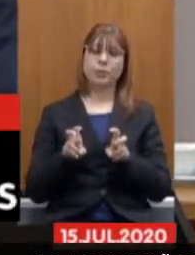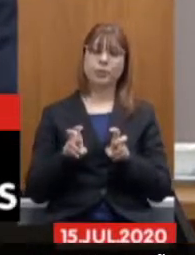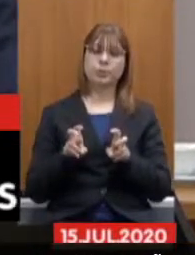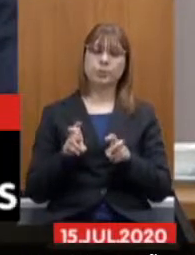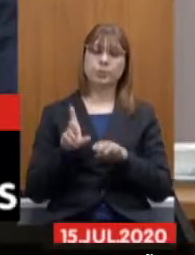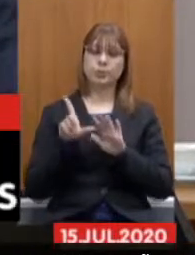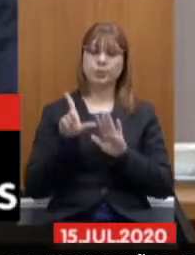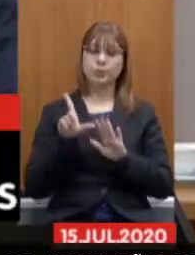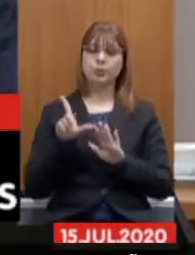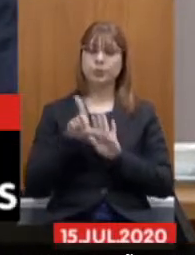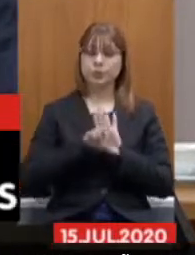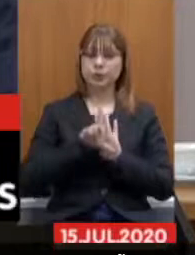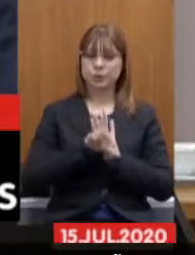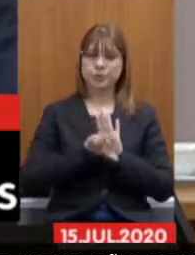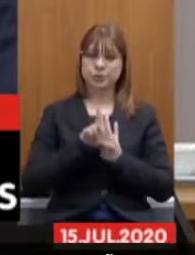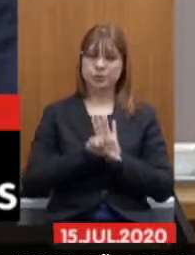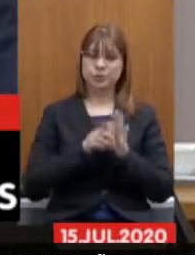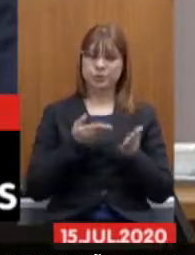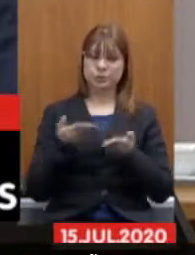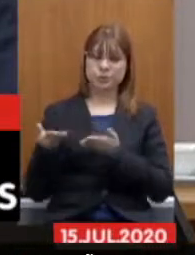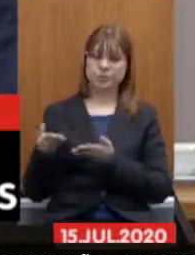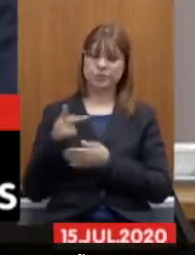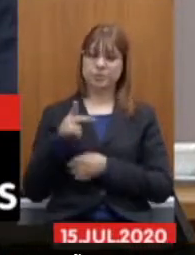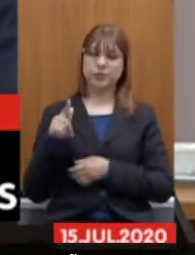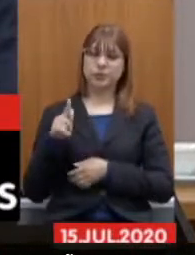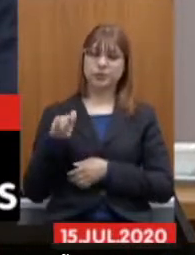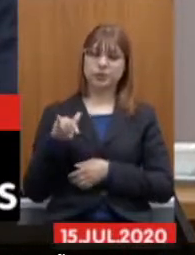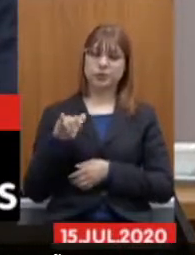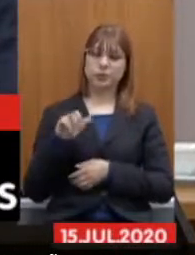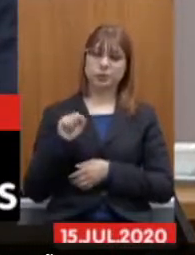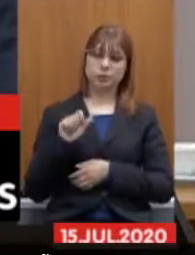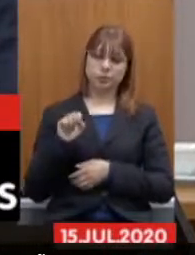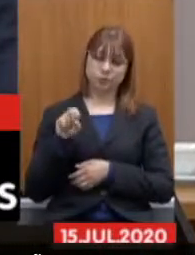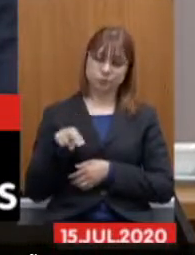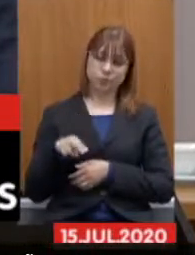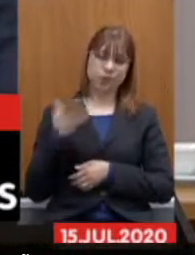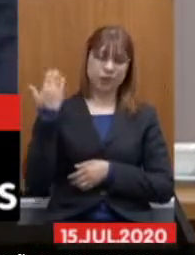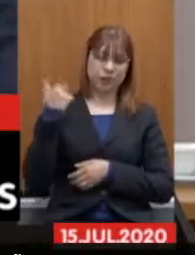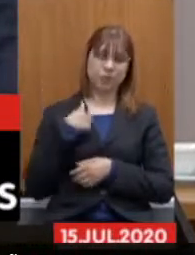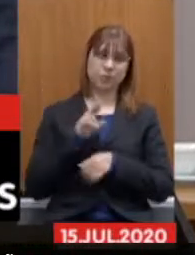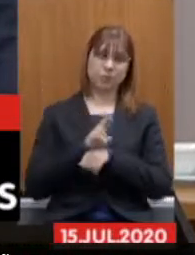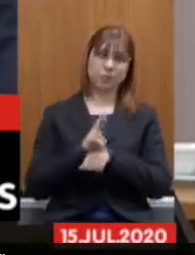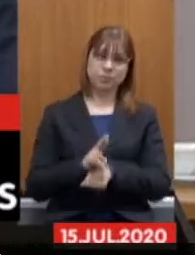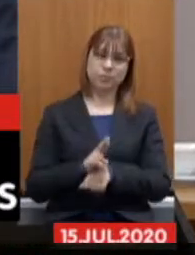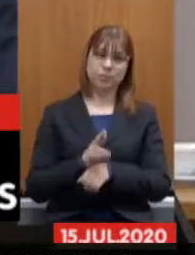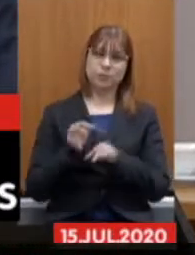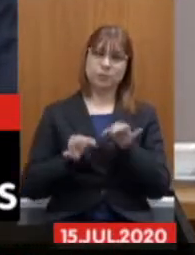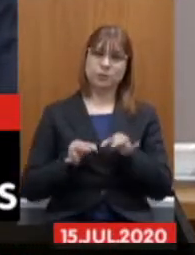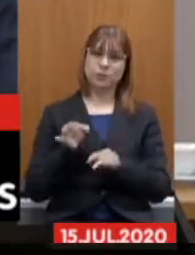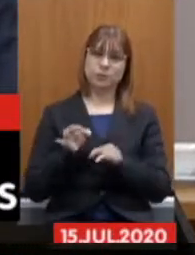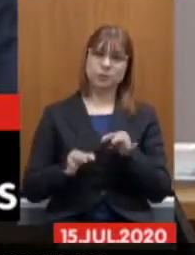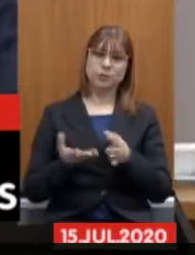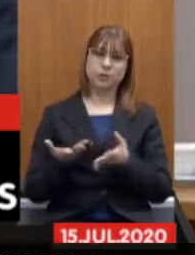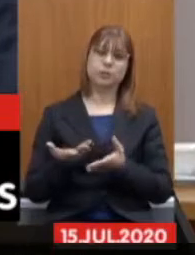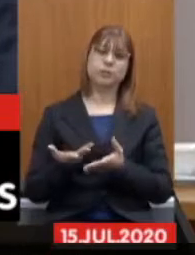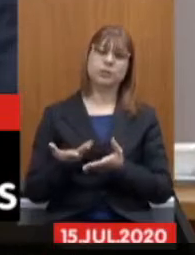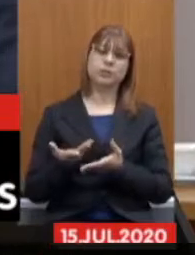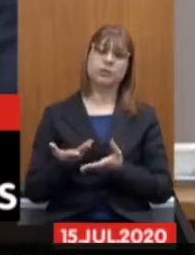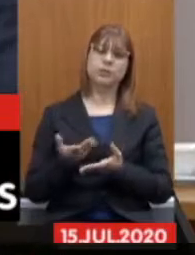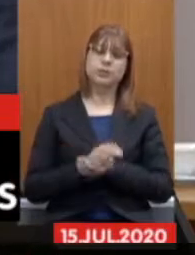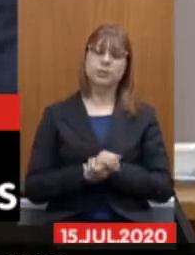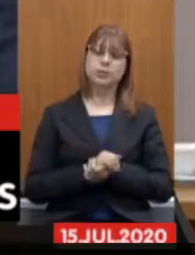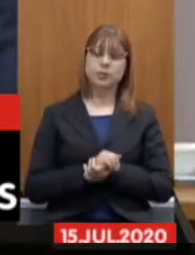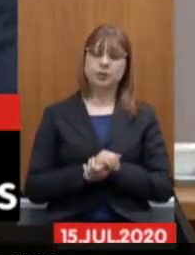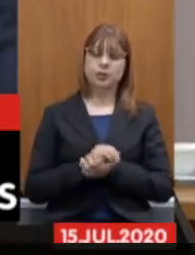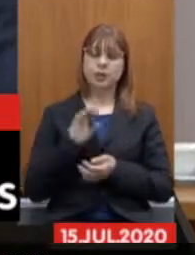gilson mas estive aqui na casa representando o tribunal na presidência advogador pedro na presença de valor do